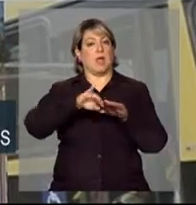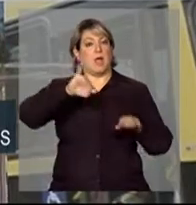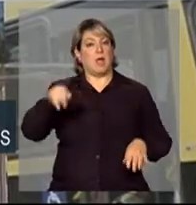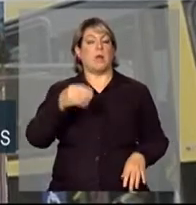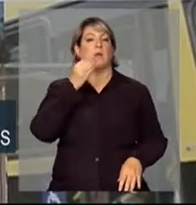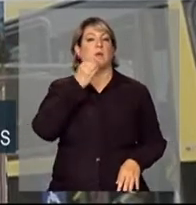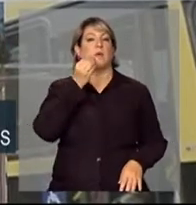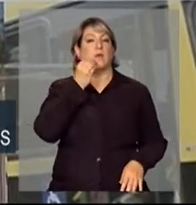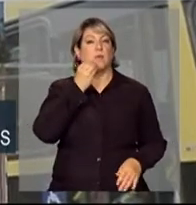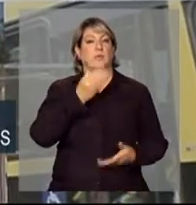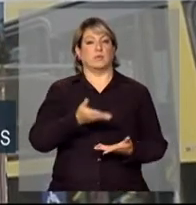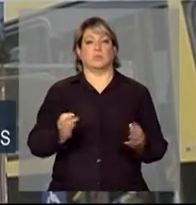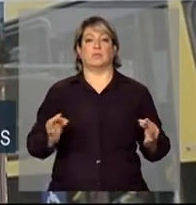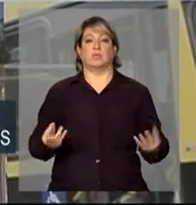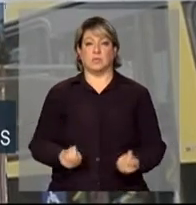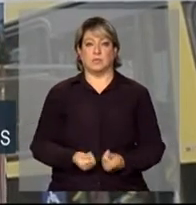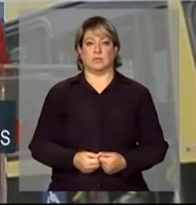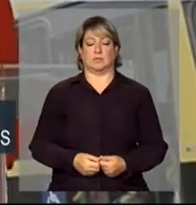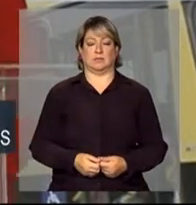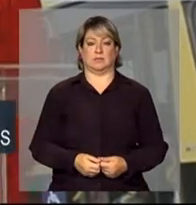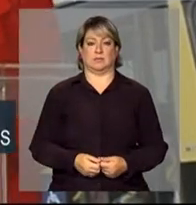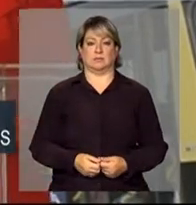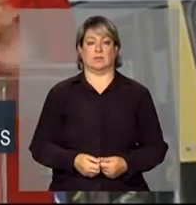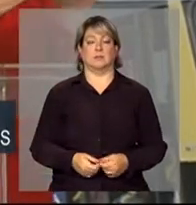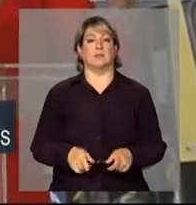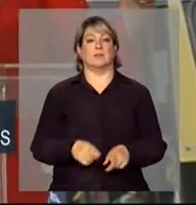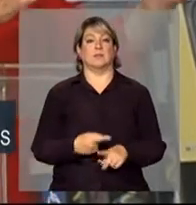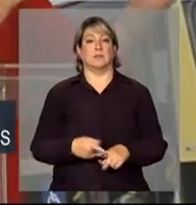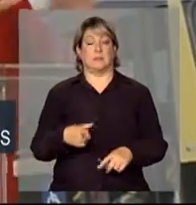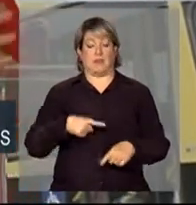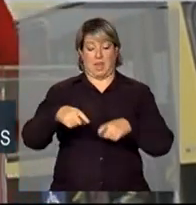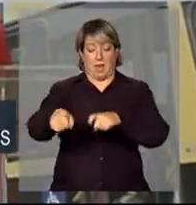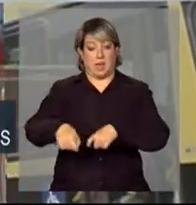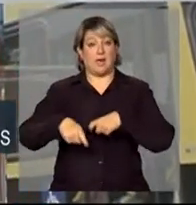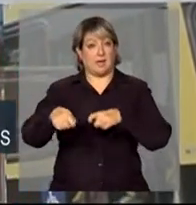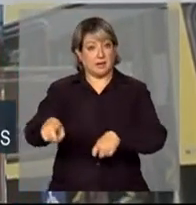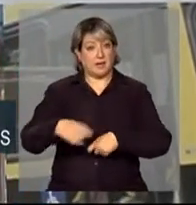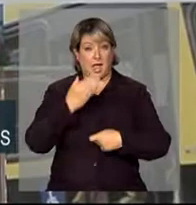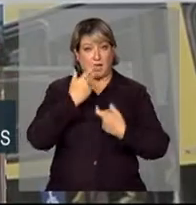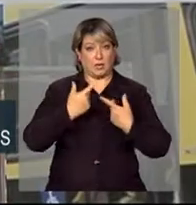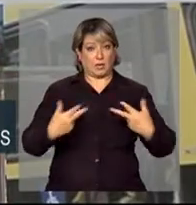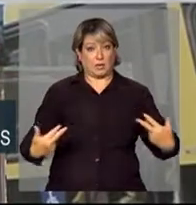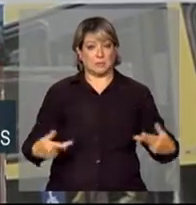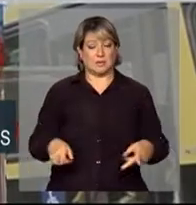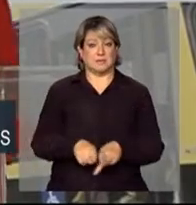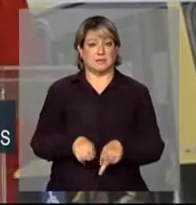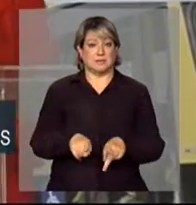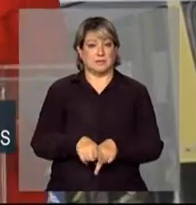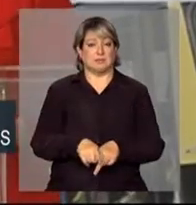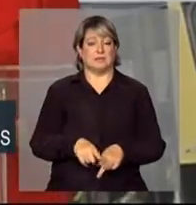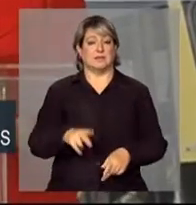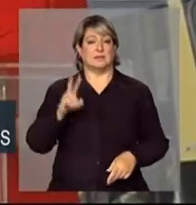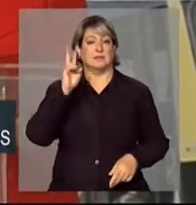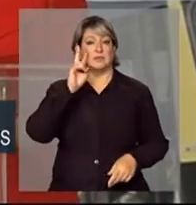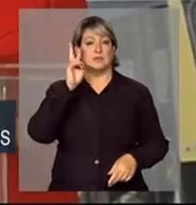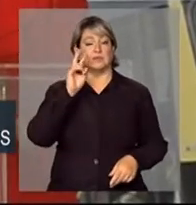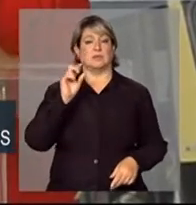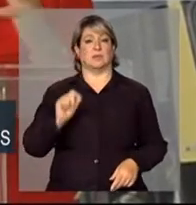as suas oportunidades. Tanto na área agrícola, no que se refere